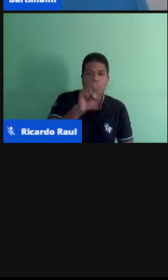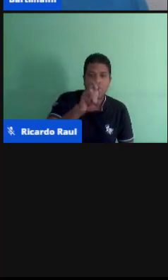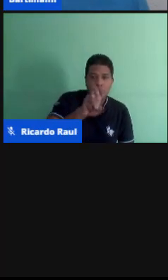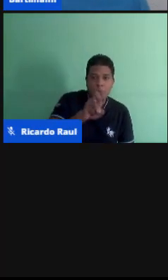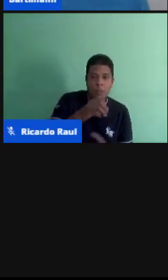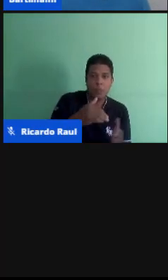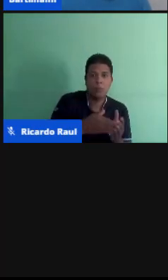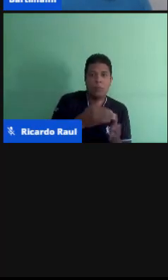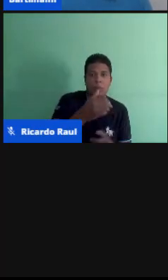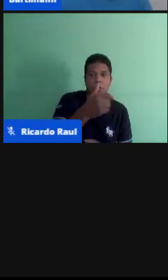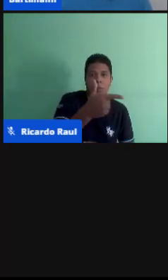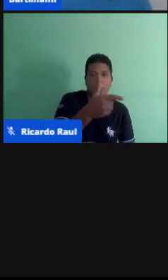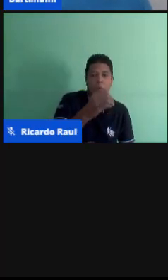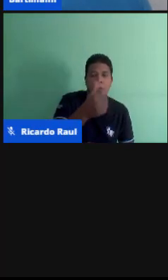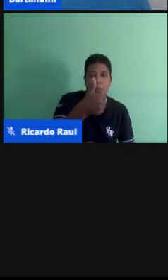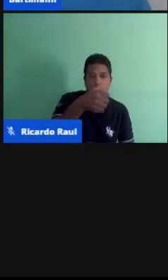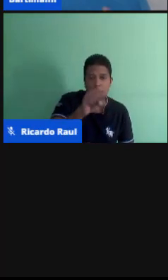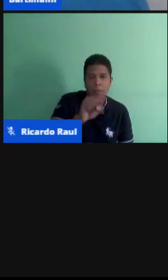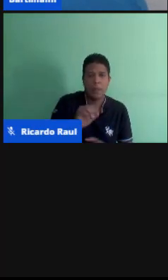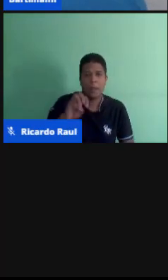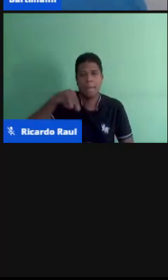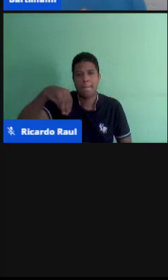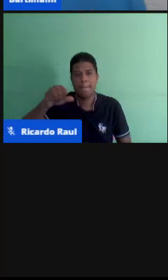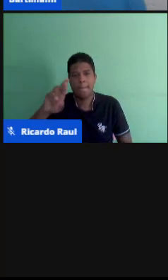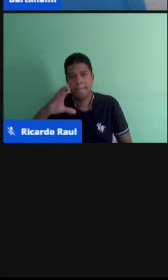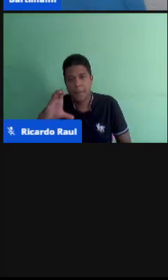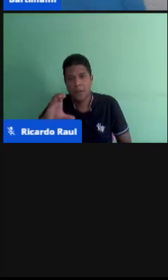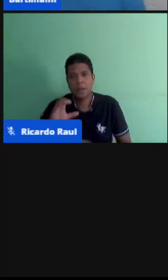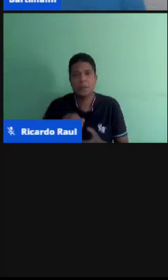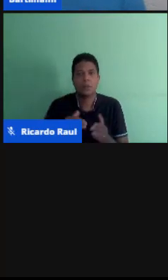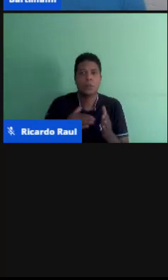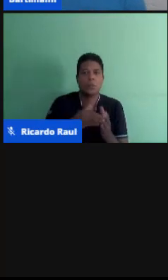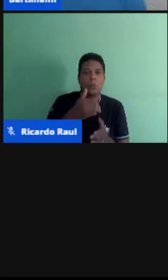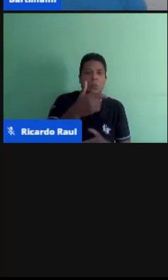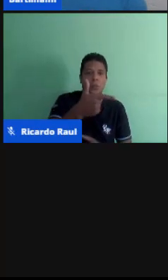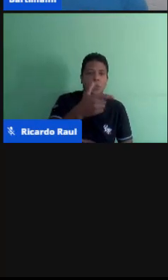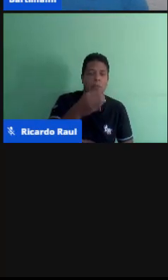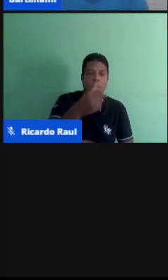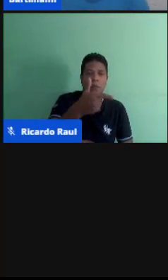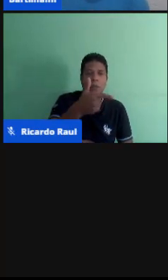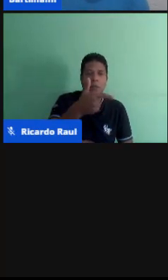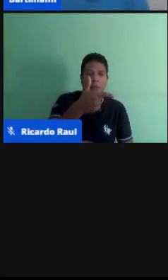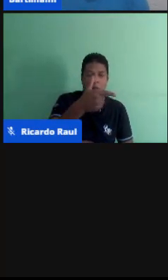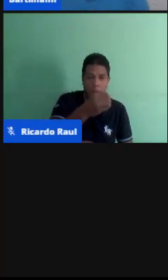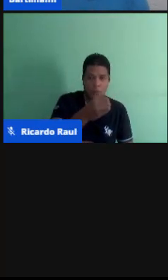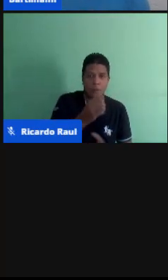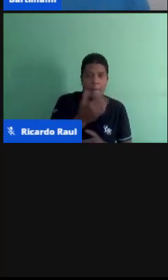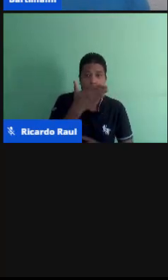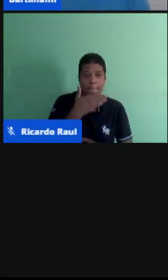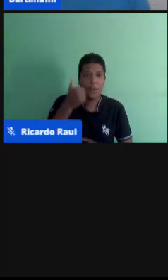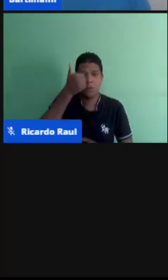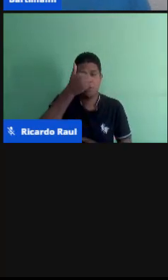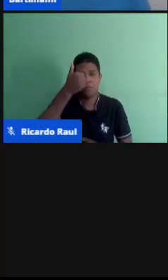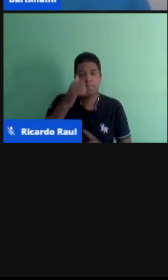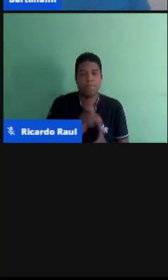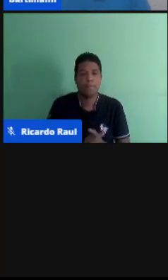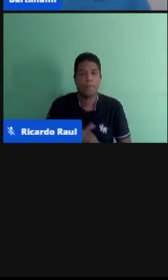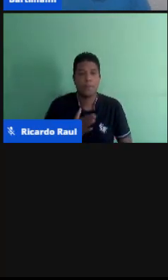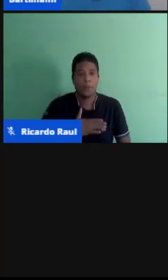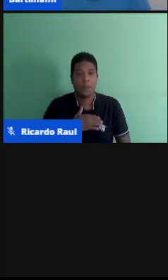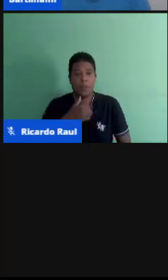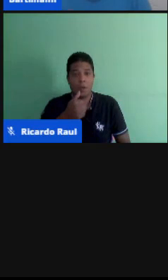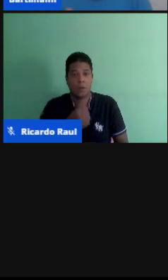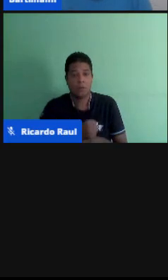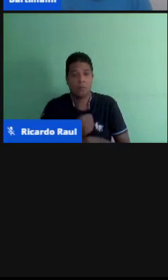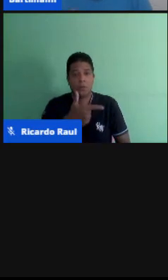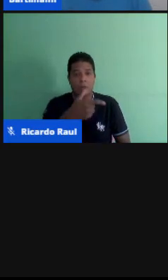E aí, em março de 2020, coleção 4.1 com melhorias na classificação. Em agosto de